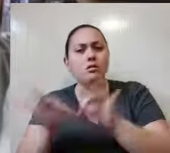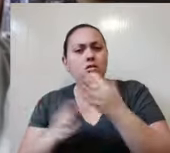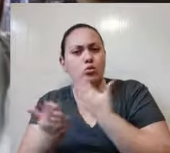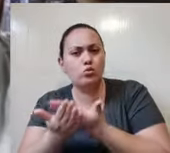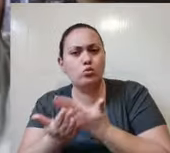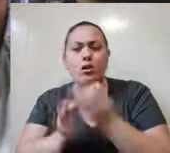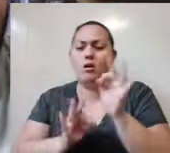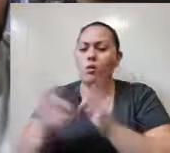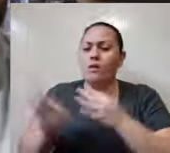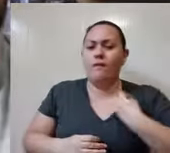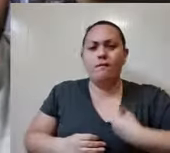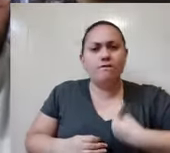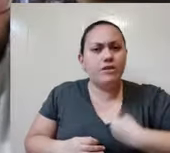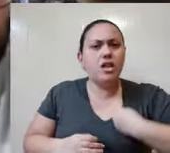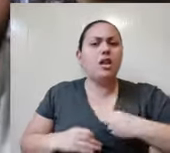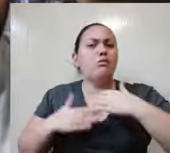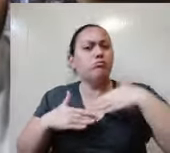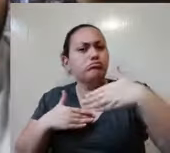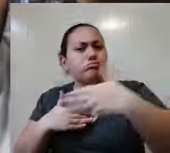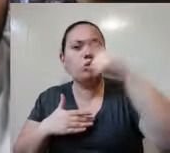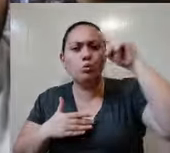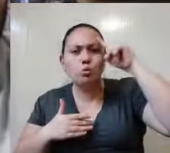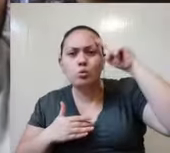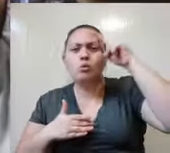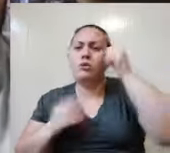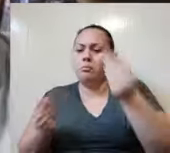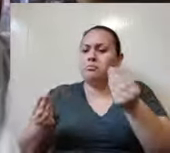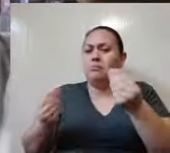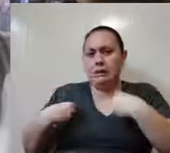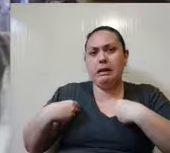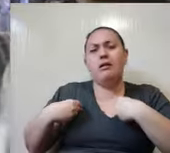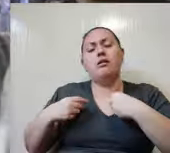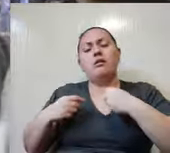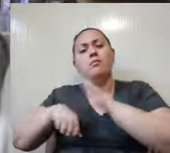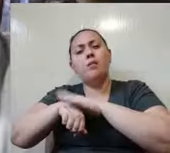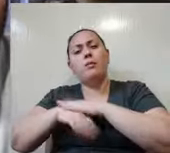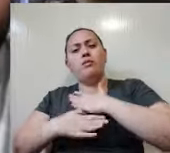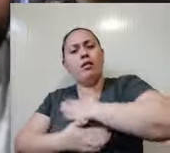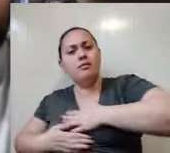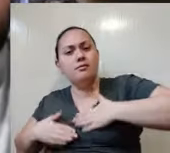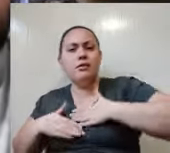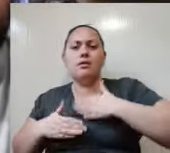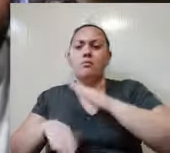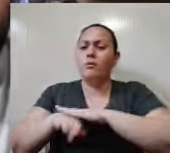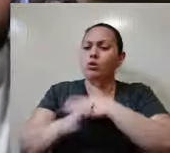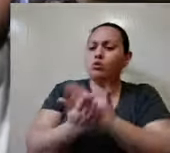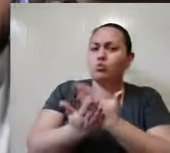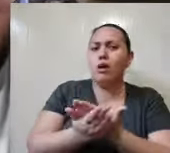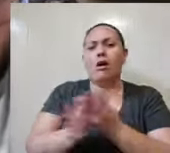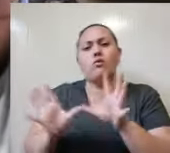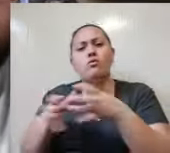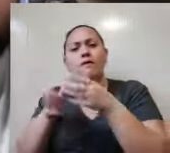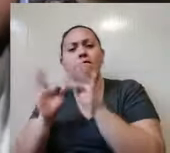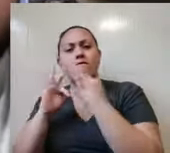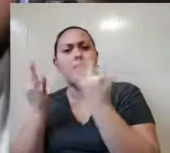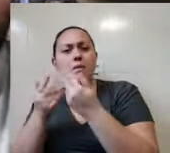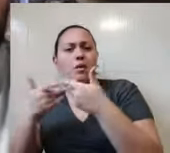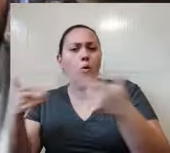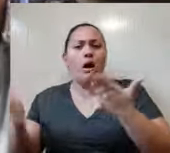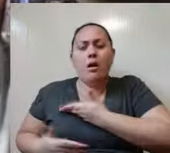uma organização na vida, onde contemple momentos de lazer, momentos de estudo, momentos com a família, momentos com os amigos. E isso pode ser